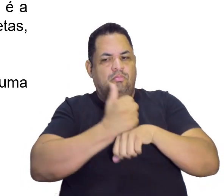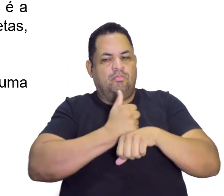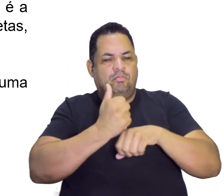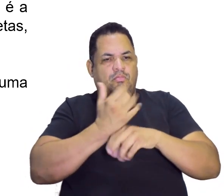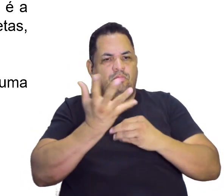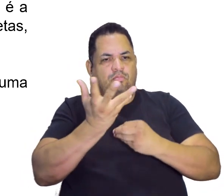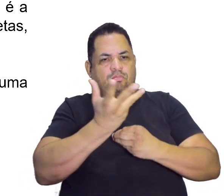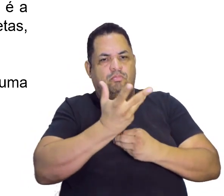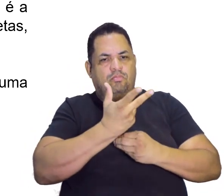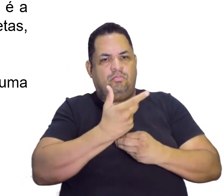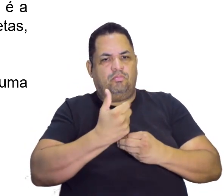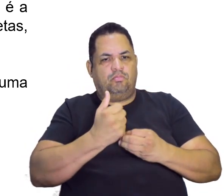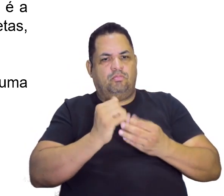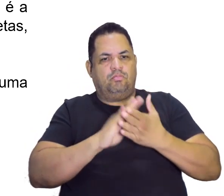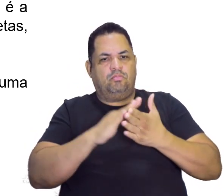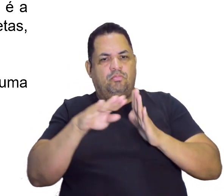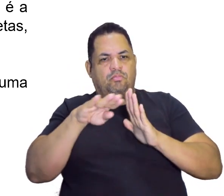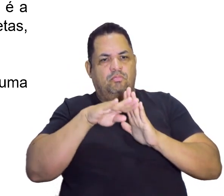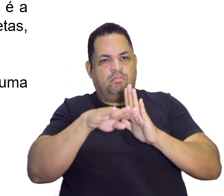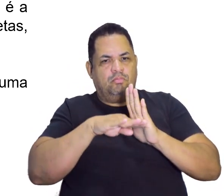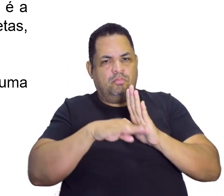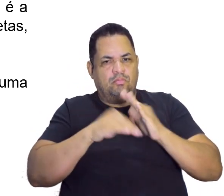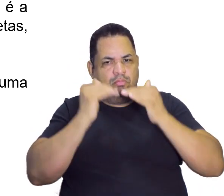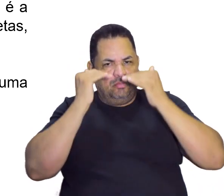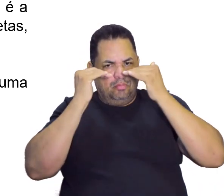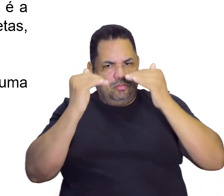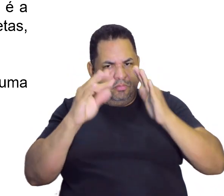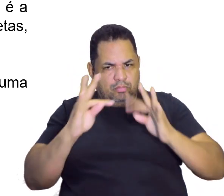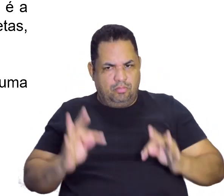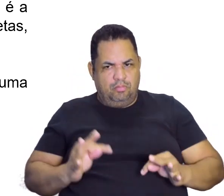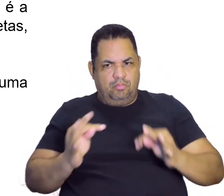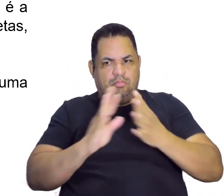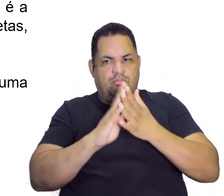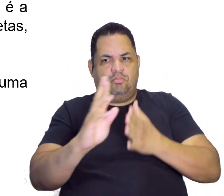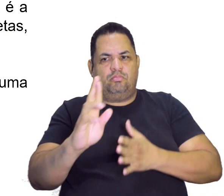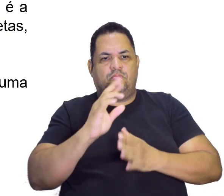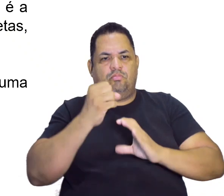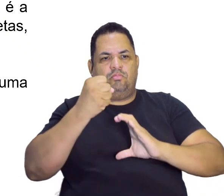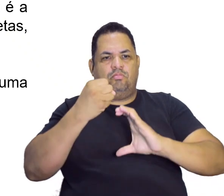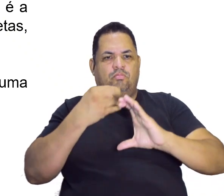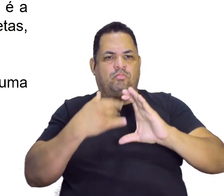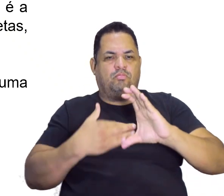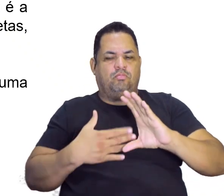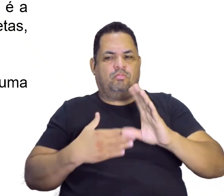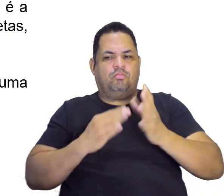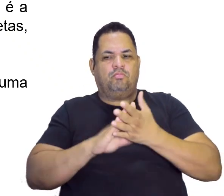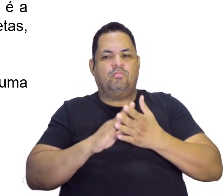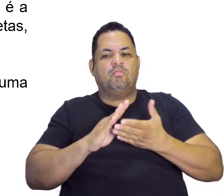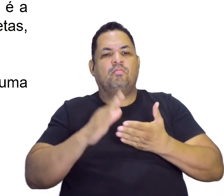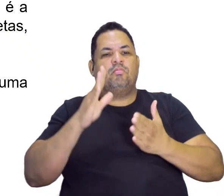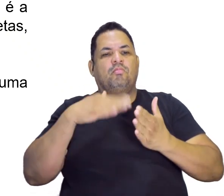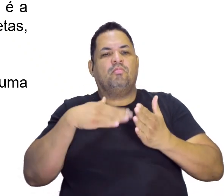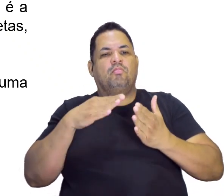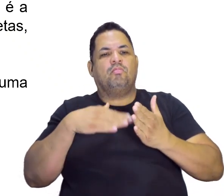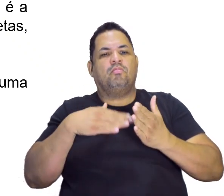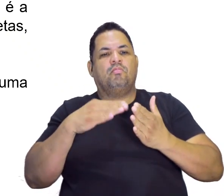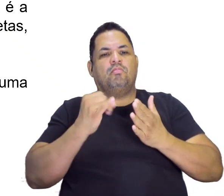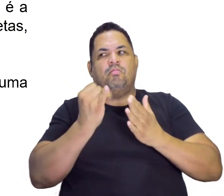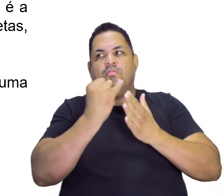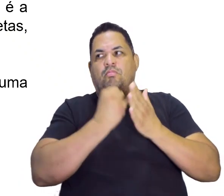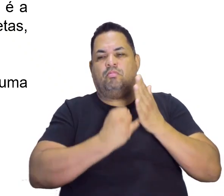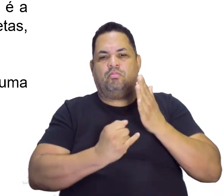seguiam em seus procedimentos técnicos para obter os resultados que caracterizaram a